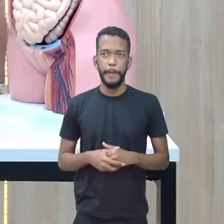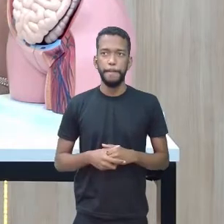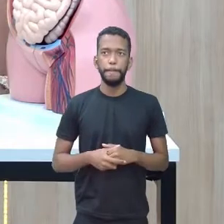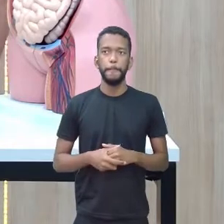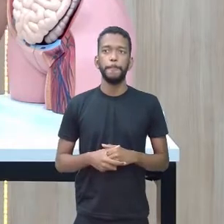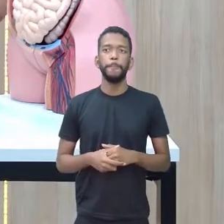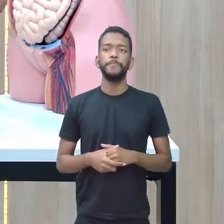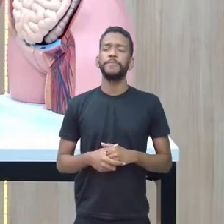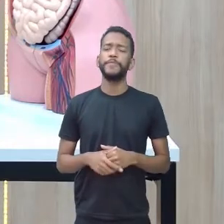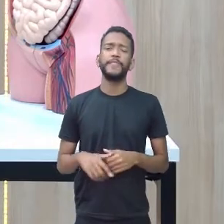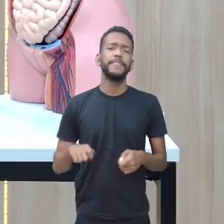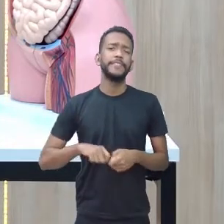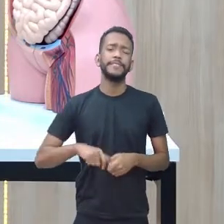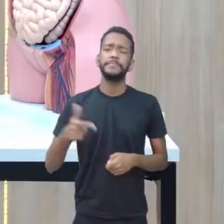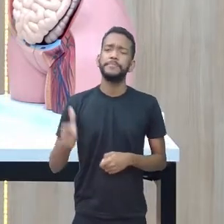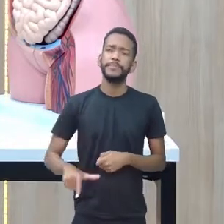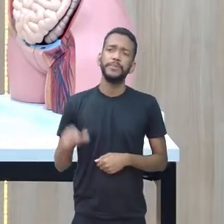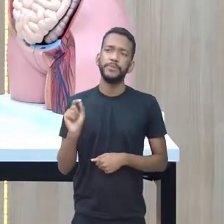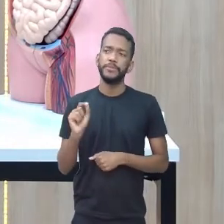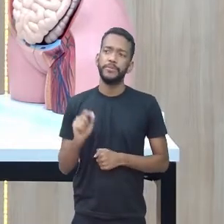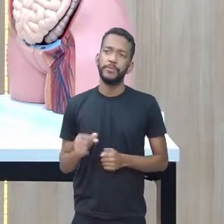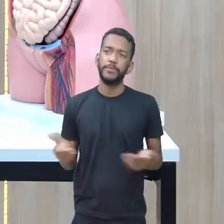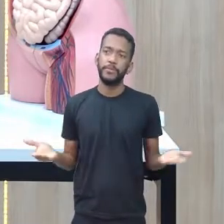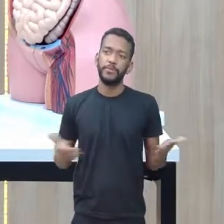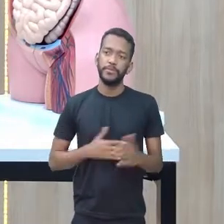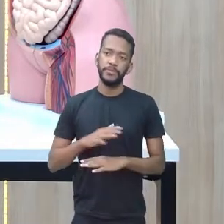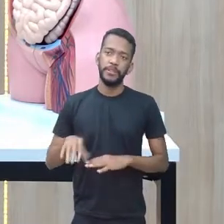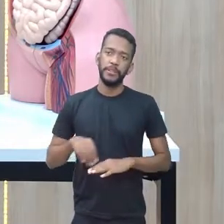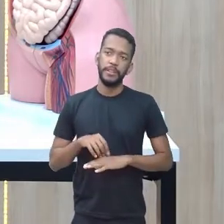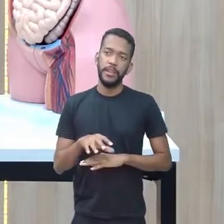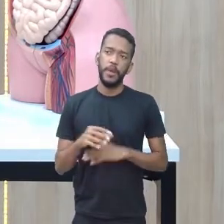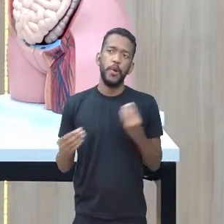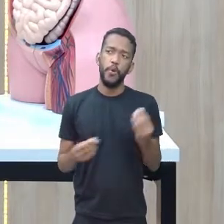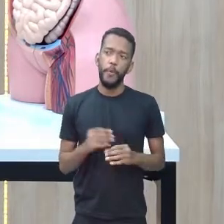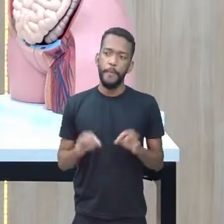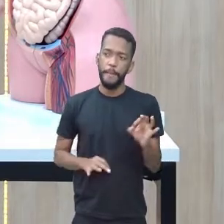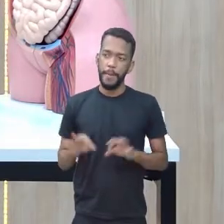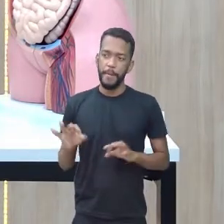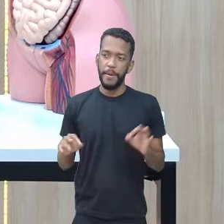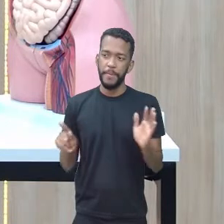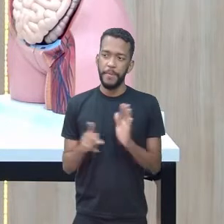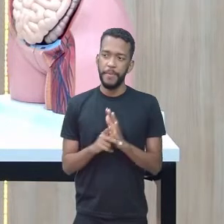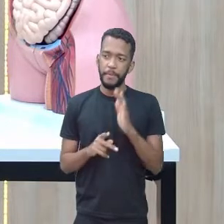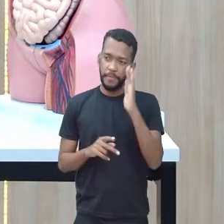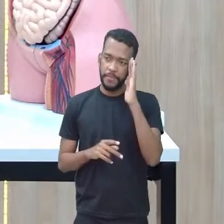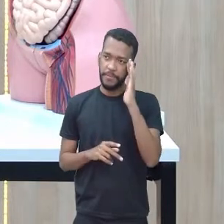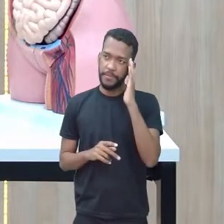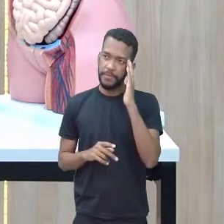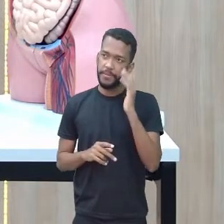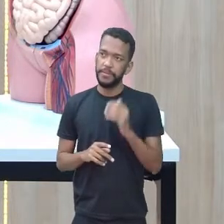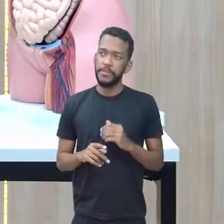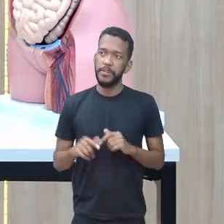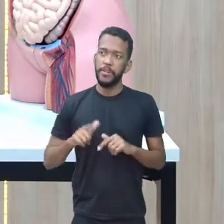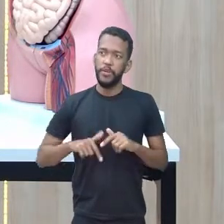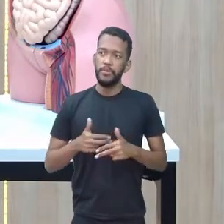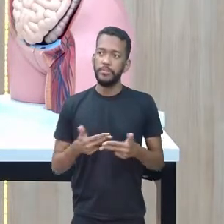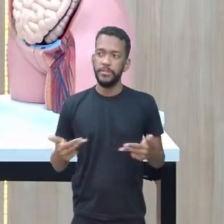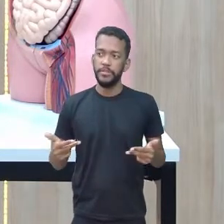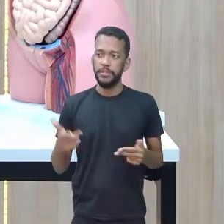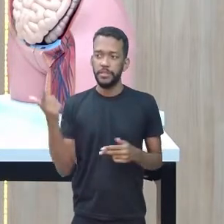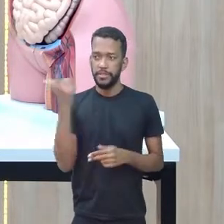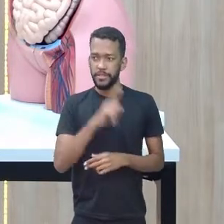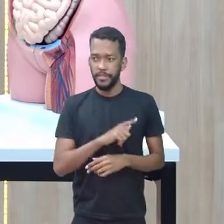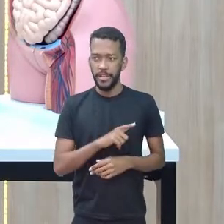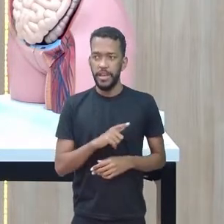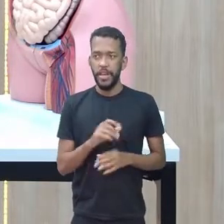vamos fazer mais? Hoje eu vou dar uma dica. Como é que prepara, professora, um objeto para